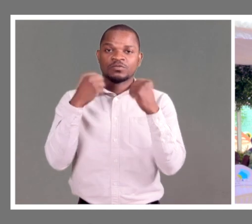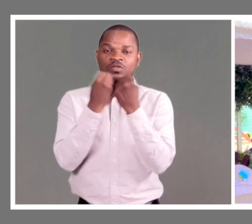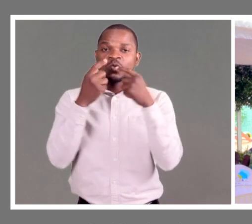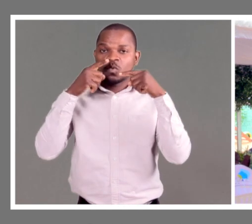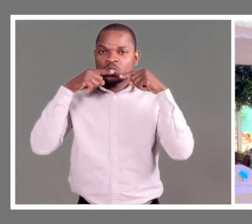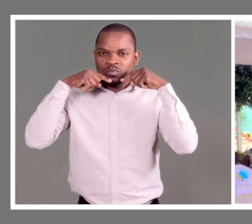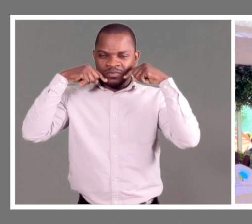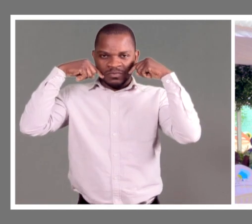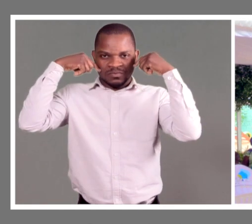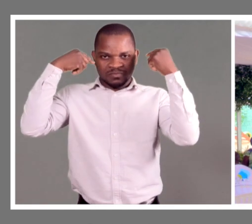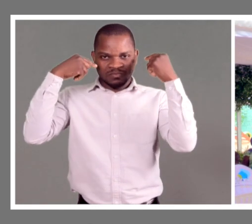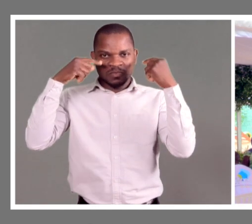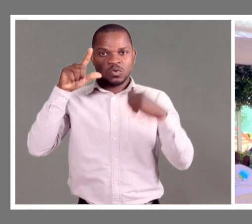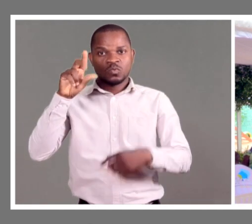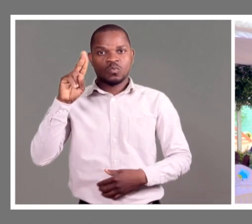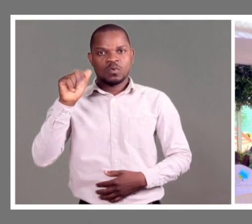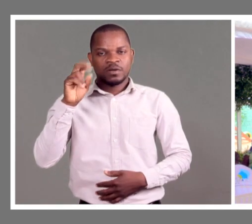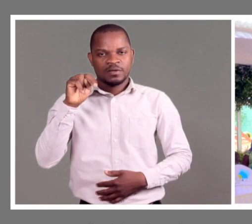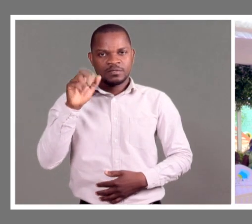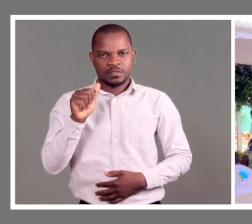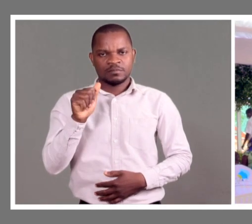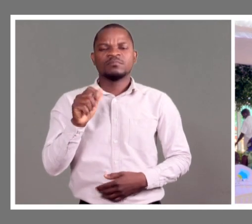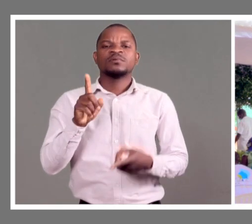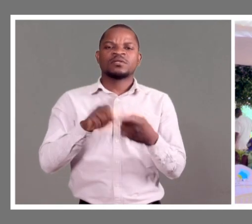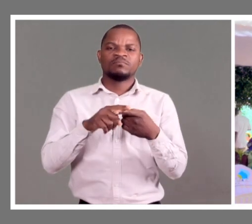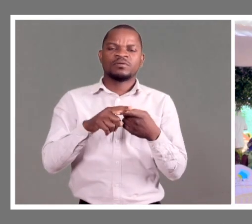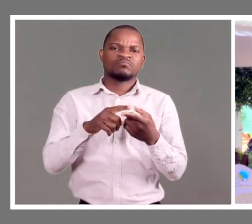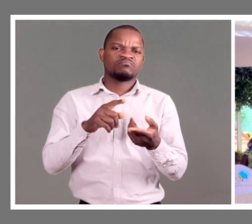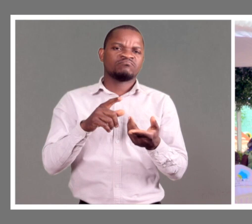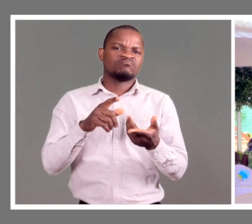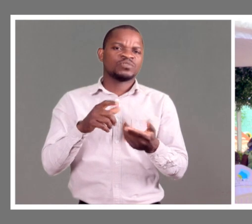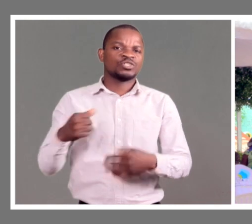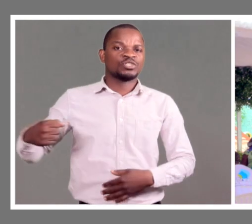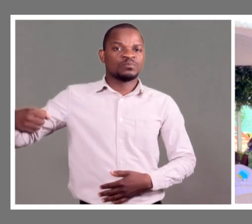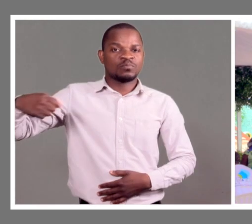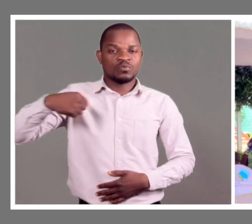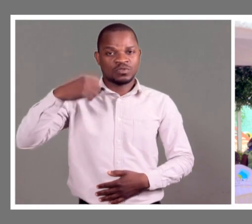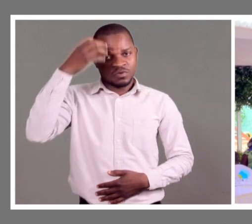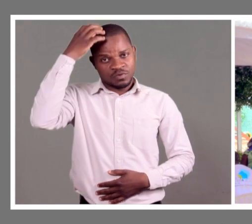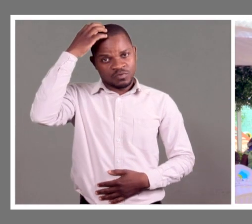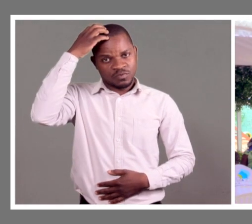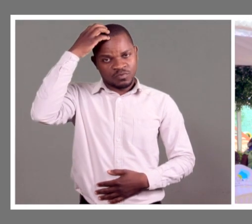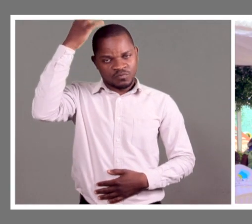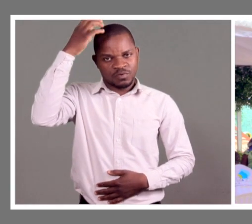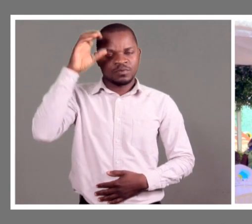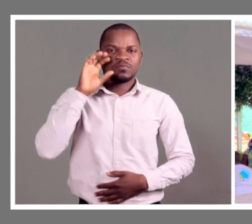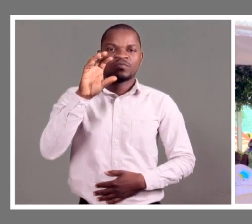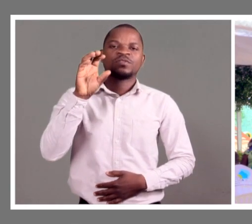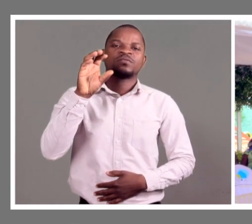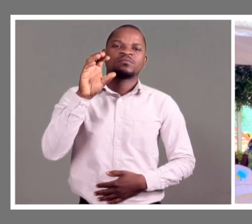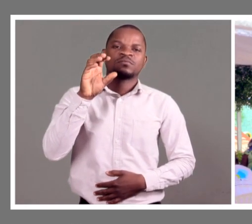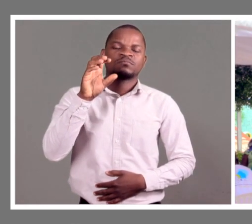o lançamento da primeira atividade que a Coluas está a desenvolver em parceria com o gabinete da esposa do governador da província de Maputo.